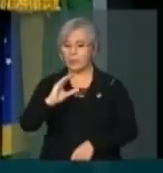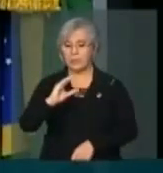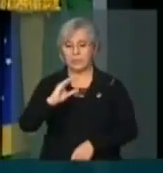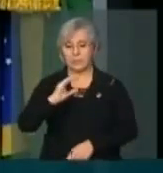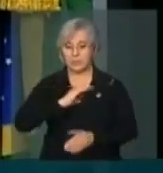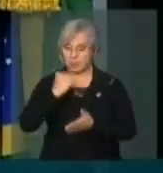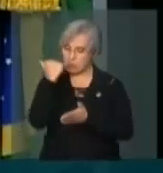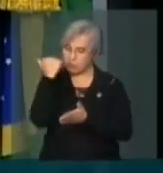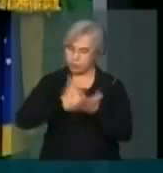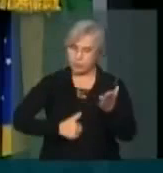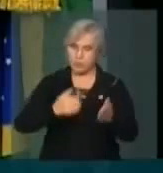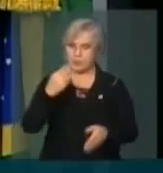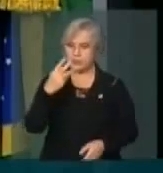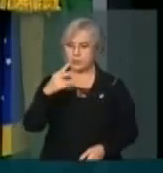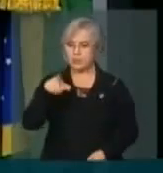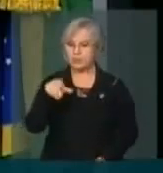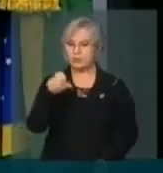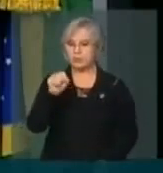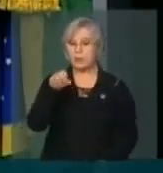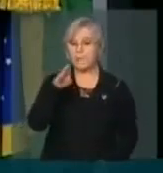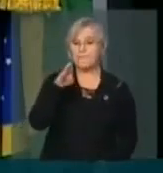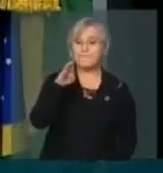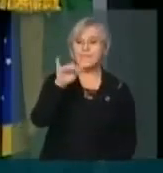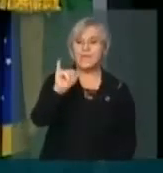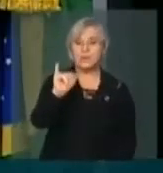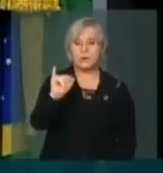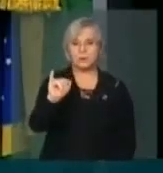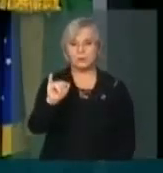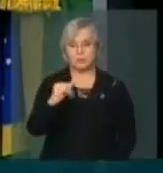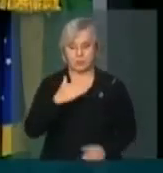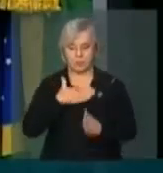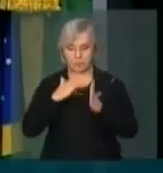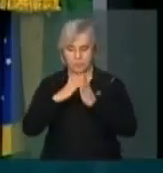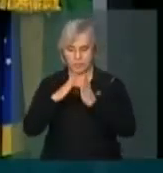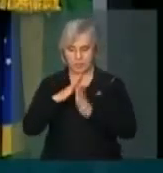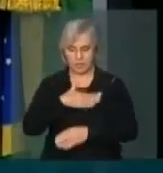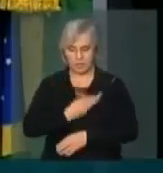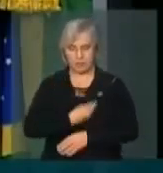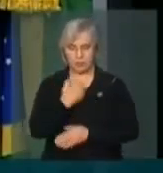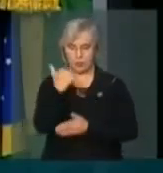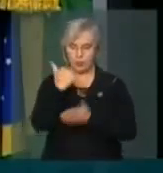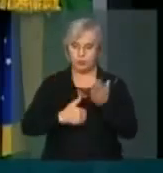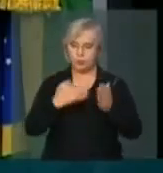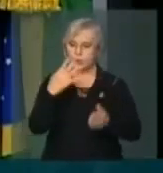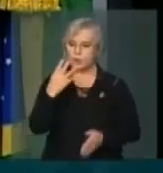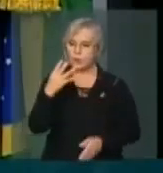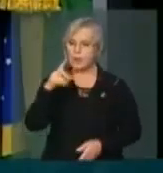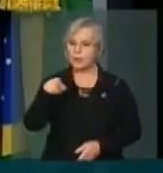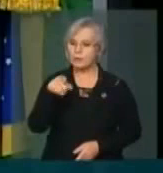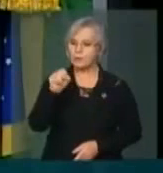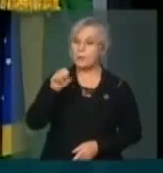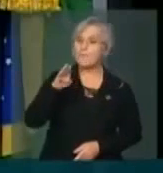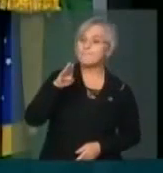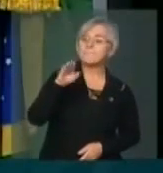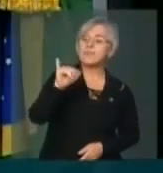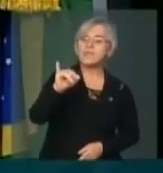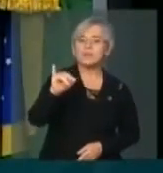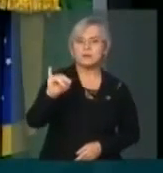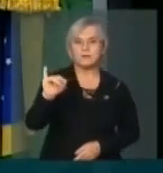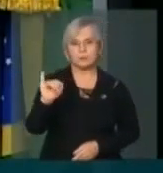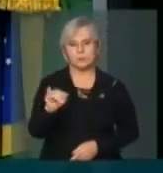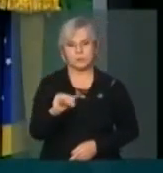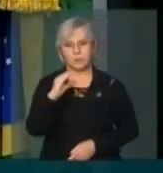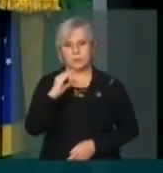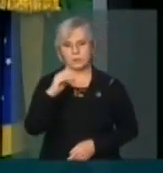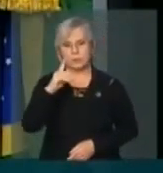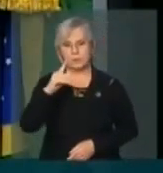cortado 3,8 bilhões, do Minha Casa Minha Vida, 4,8 bilhões, da